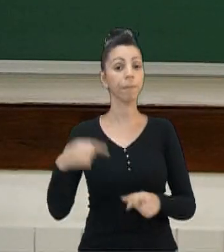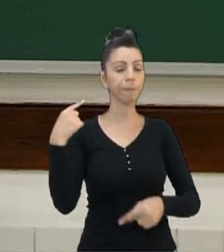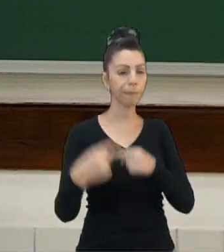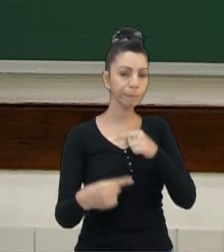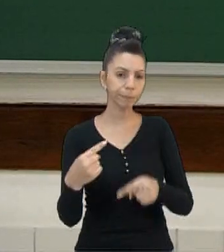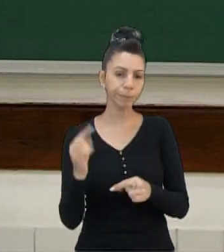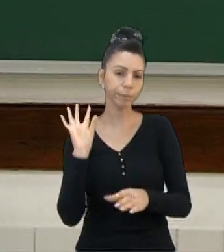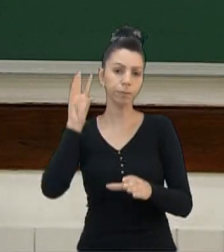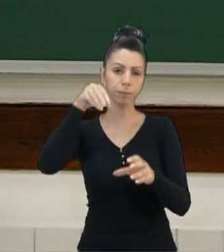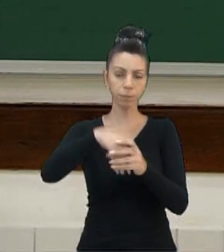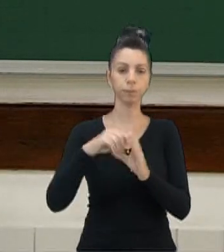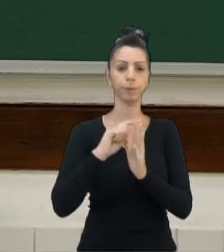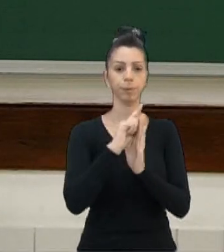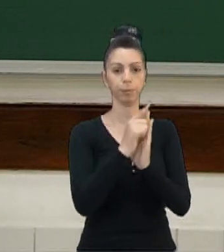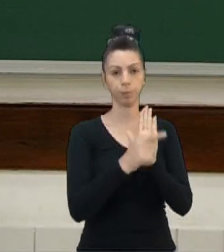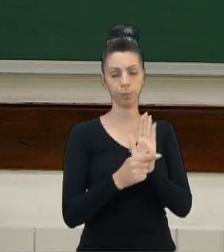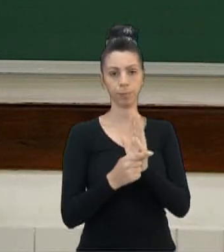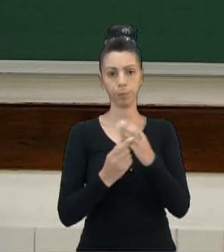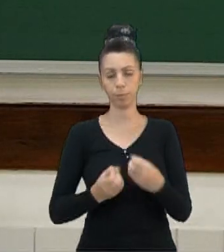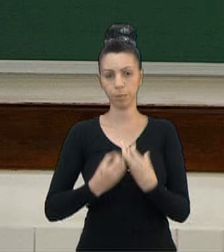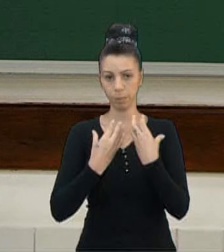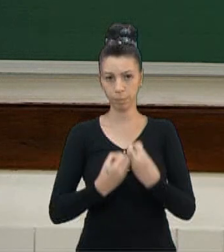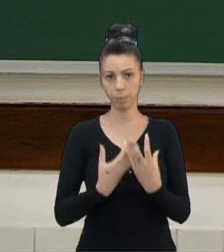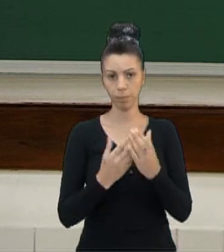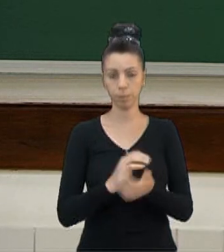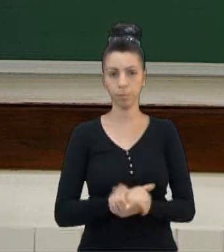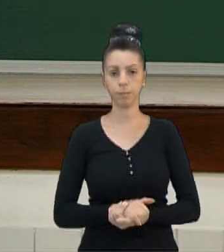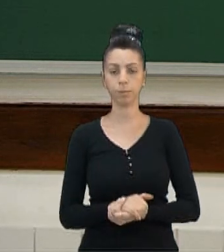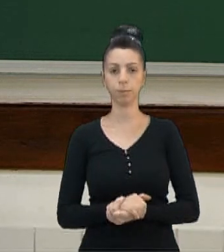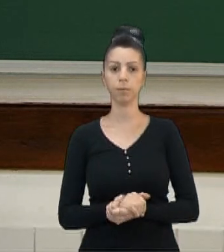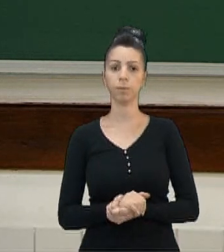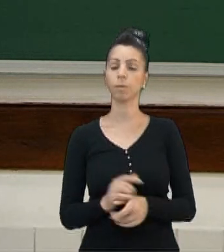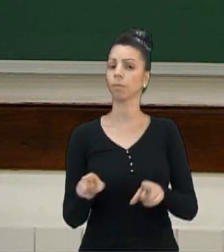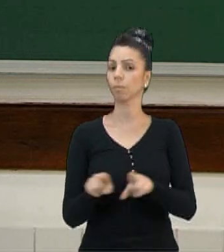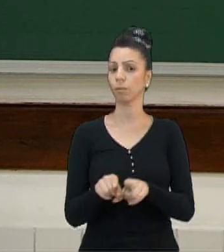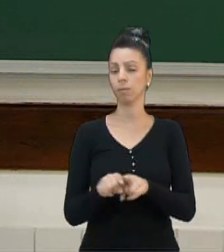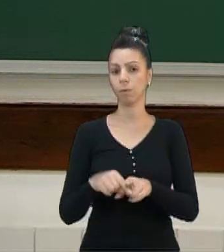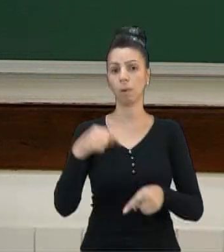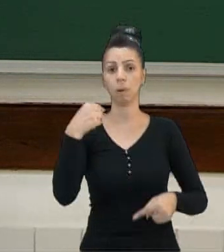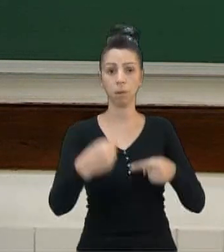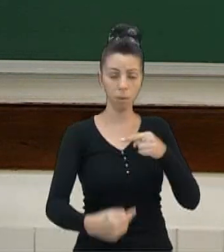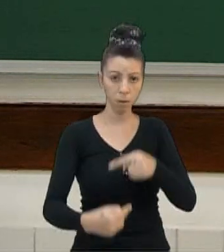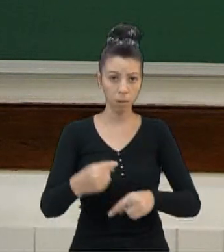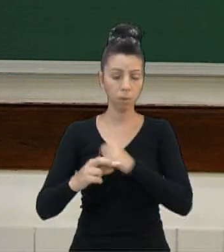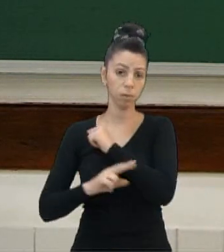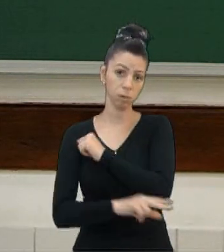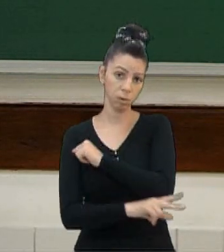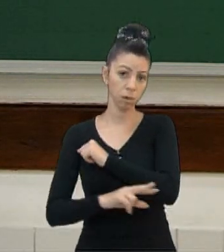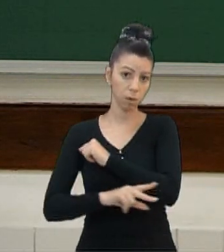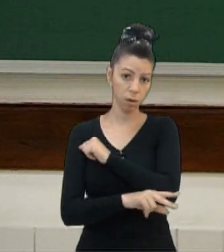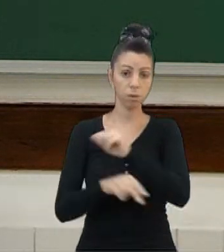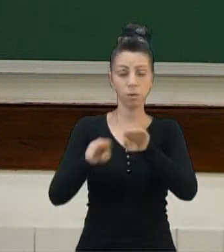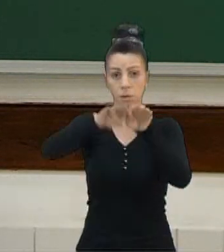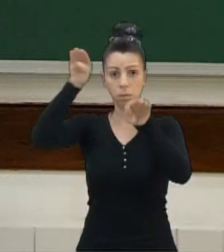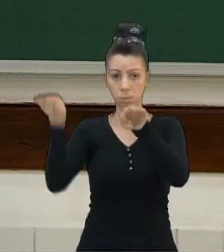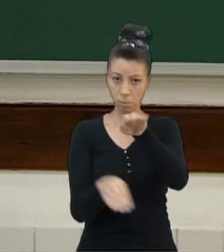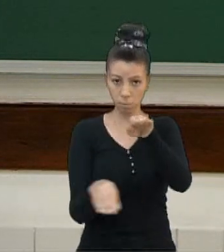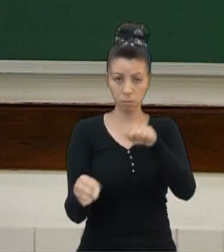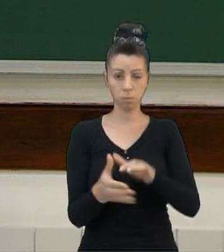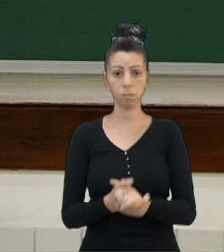importante dentro do poema, discutindo questões étnico-raciais, questões de desigualdade.